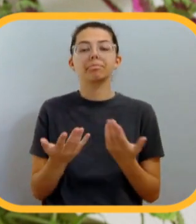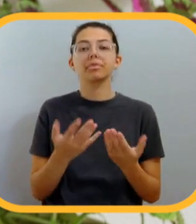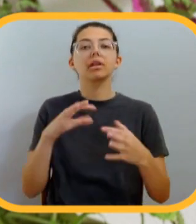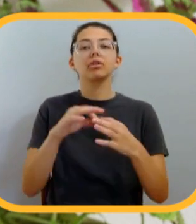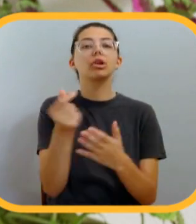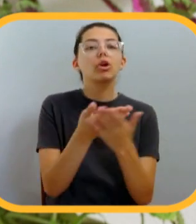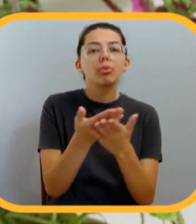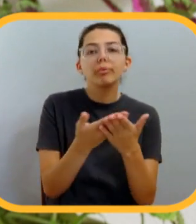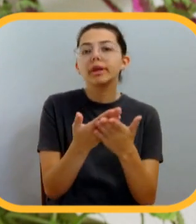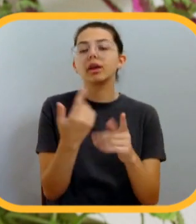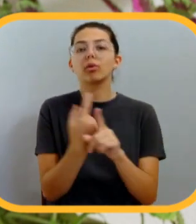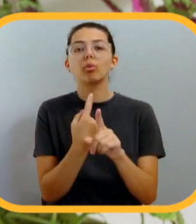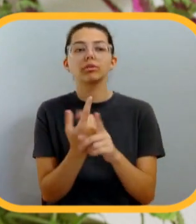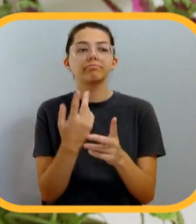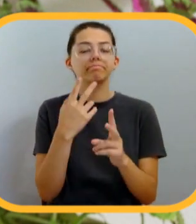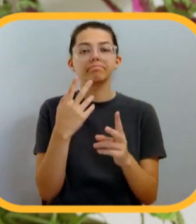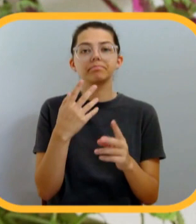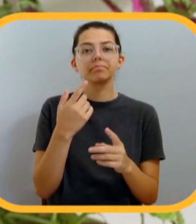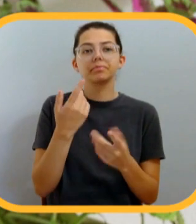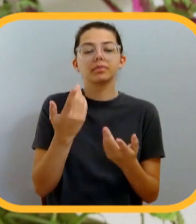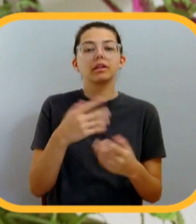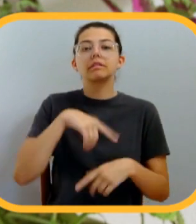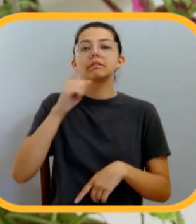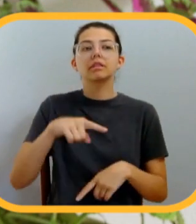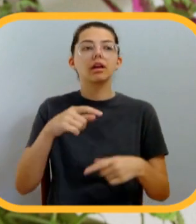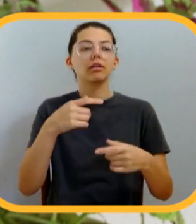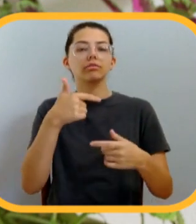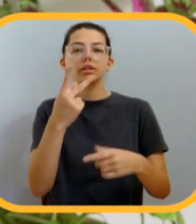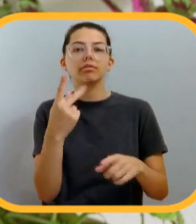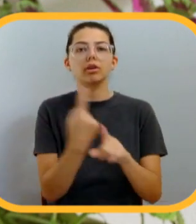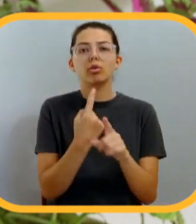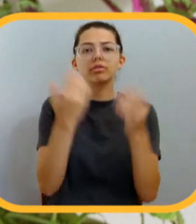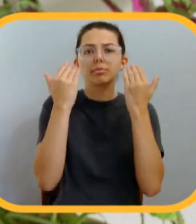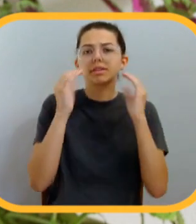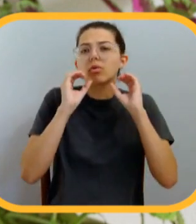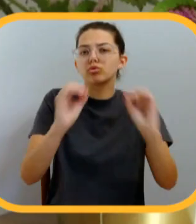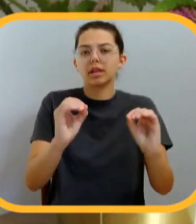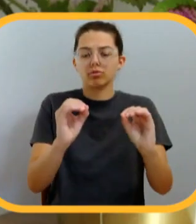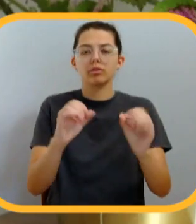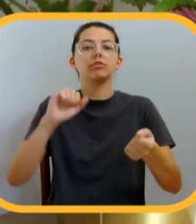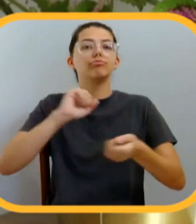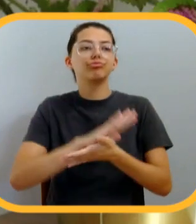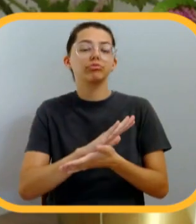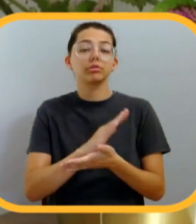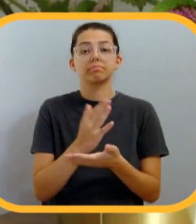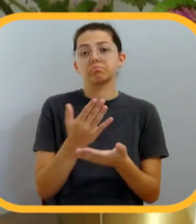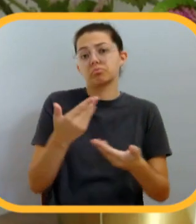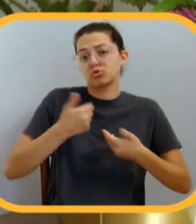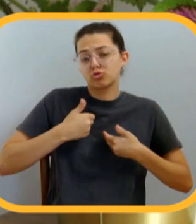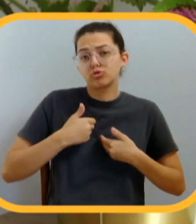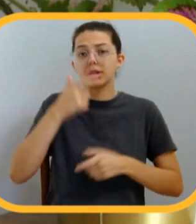sobre, sei lá, questões de economia. Se não tivéssemos, imaginemos por um instante que não tínhamos informação. As notícias